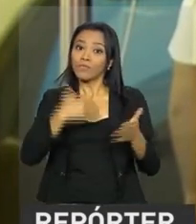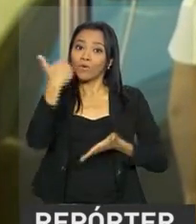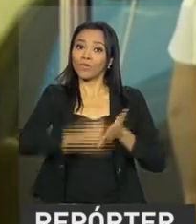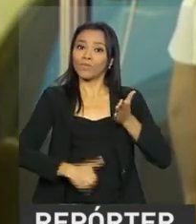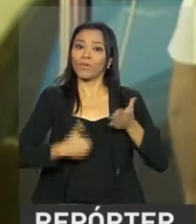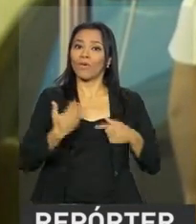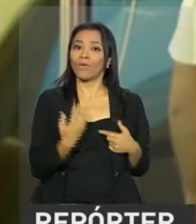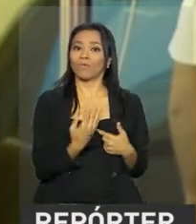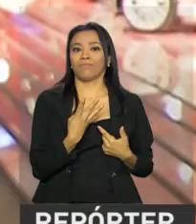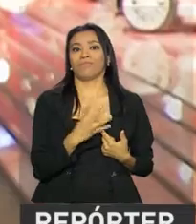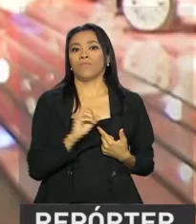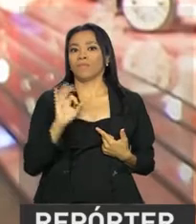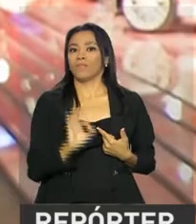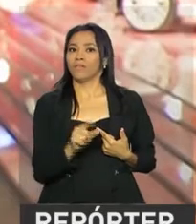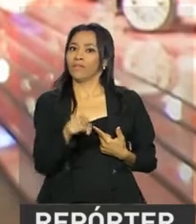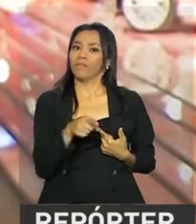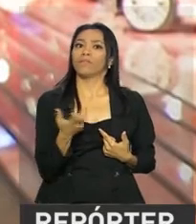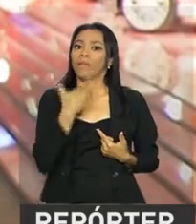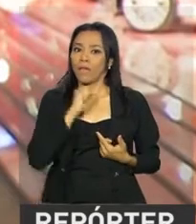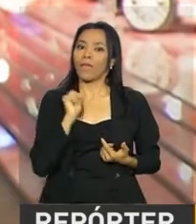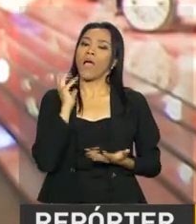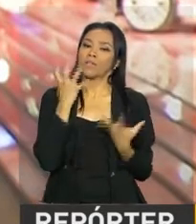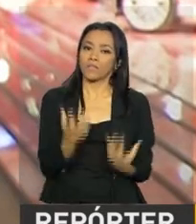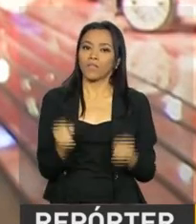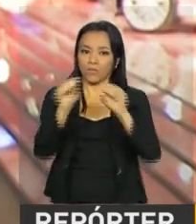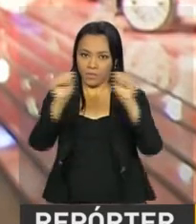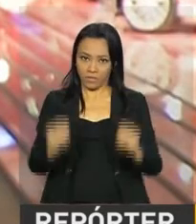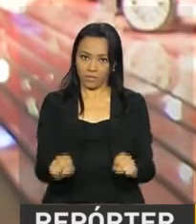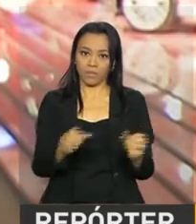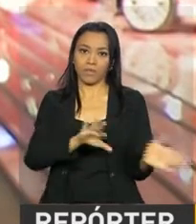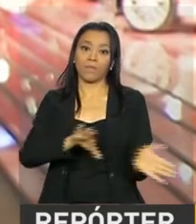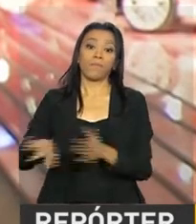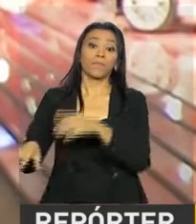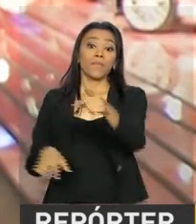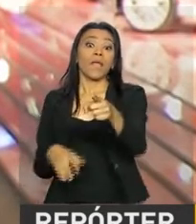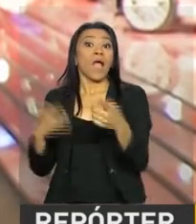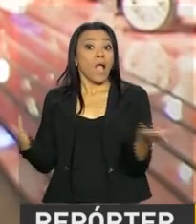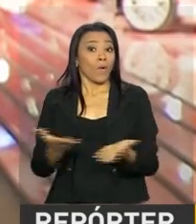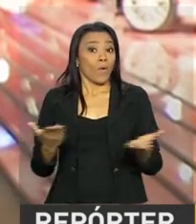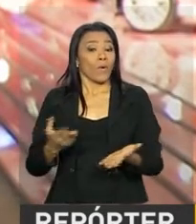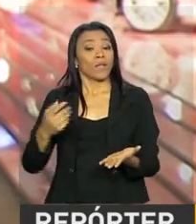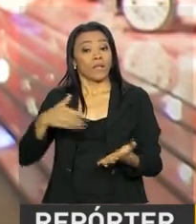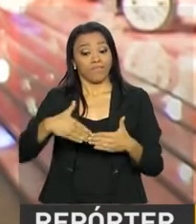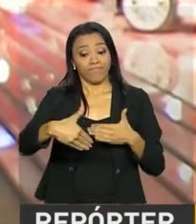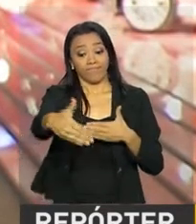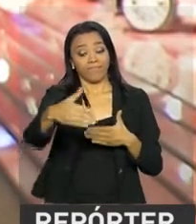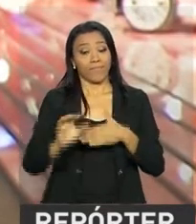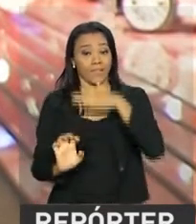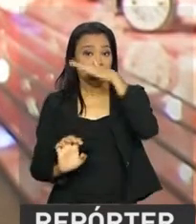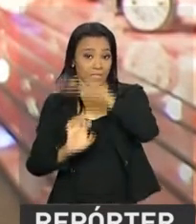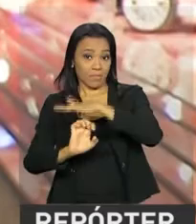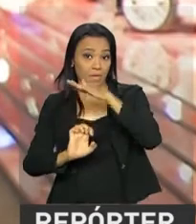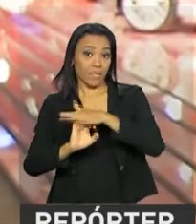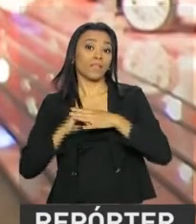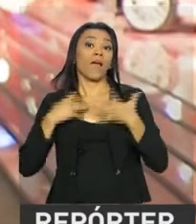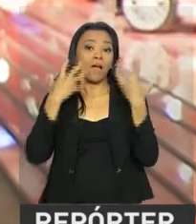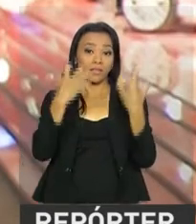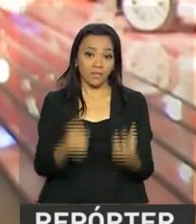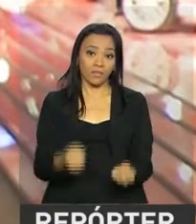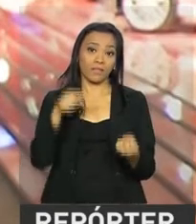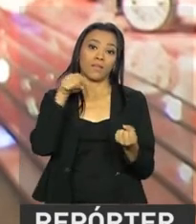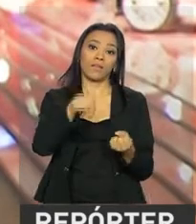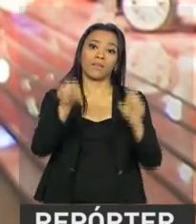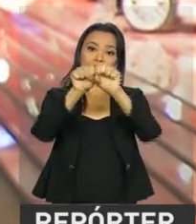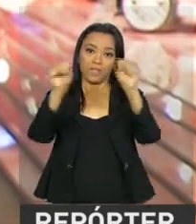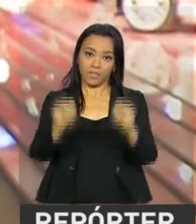fizerem adesão ao sistema. E a partir do dia 15 de novembro é a vez de as empresas aderirem ao sistema de notificação eletrônica.